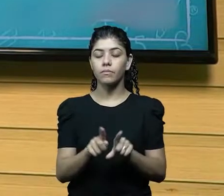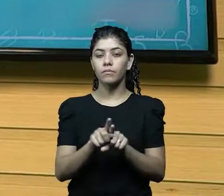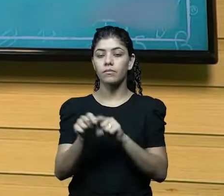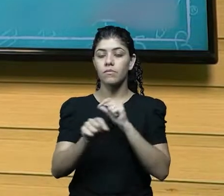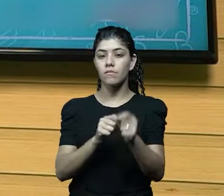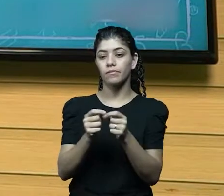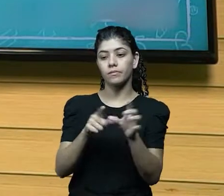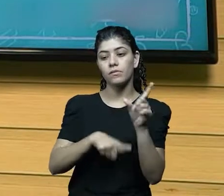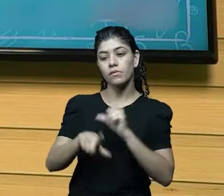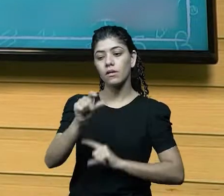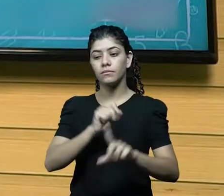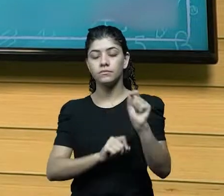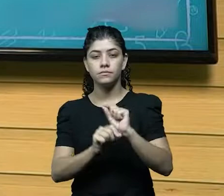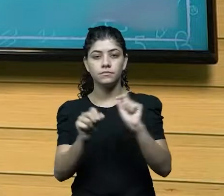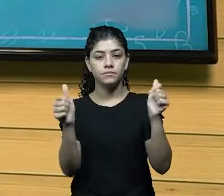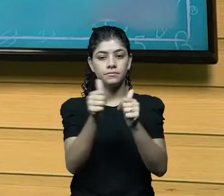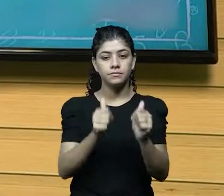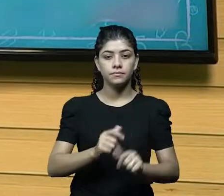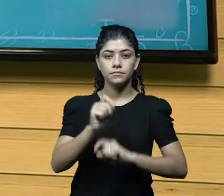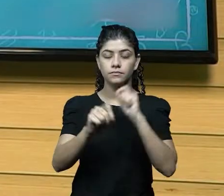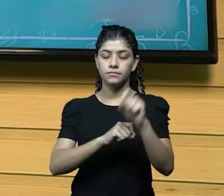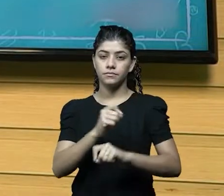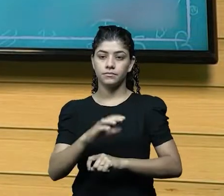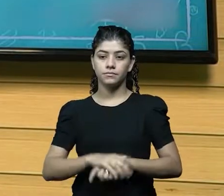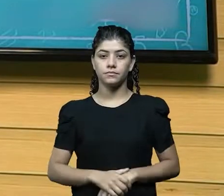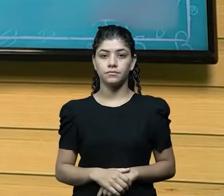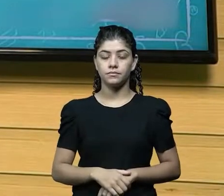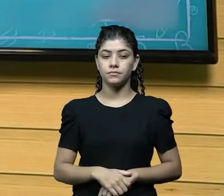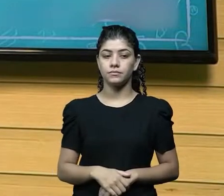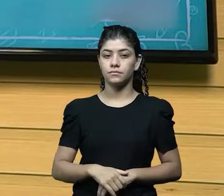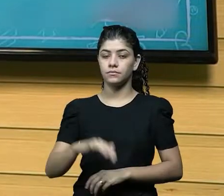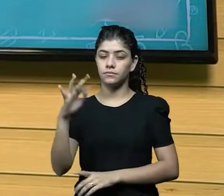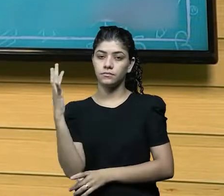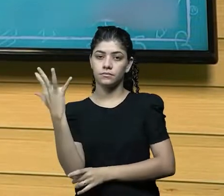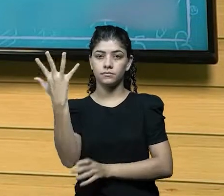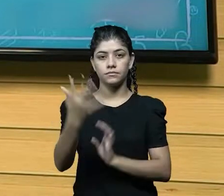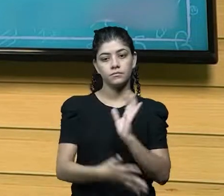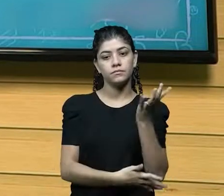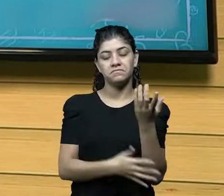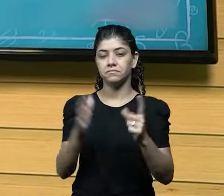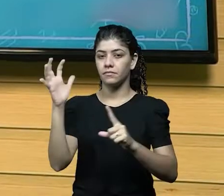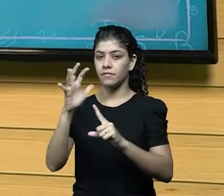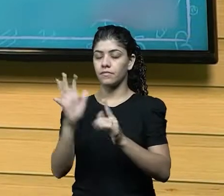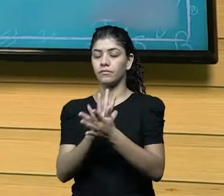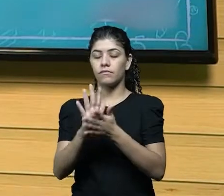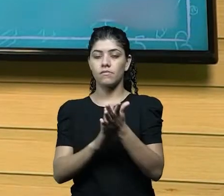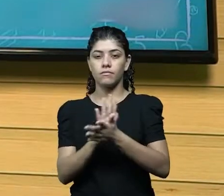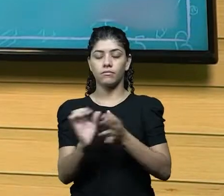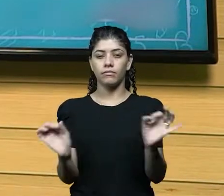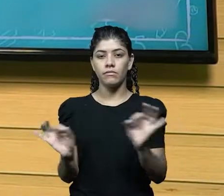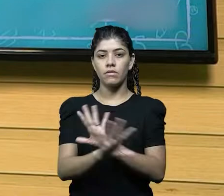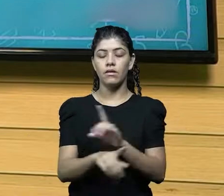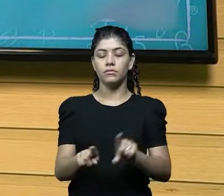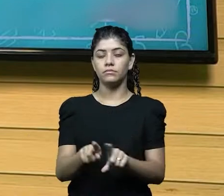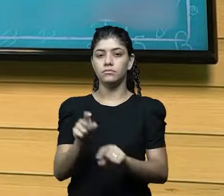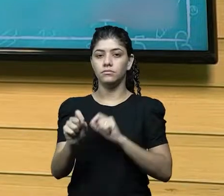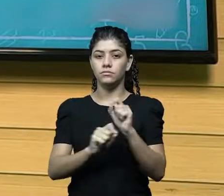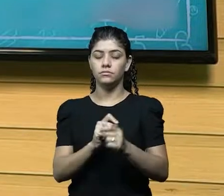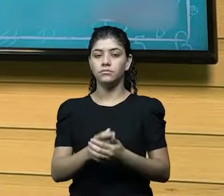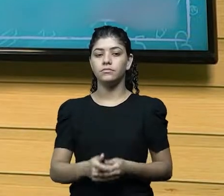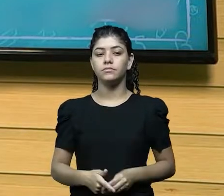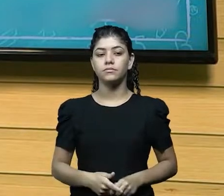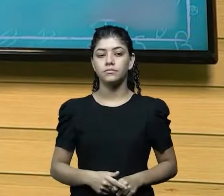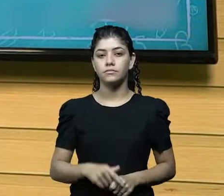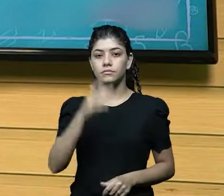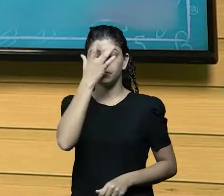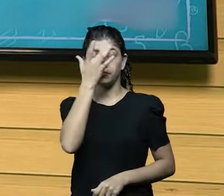estabelecer e verificar as condições ambientais para que não interfira muito no resultado final. O operador, que como nós vimos tem que ser uma